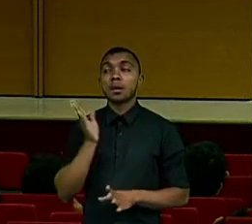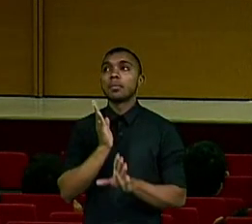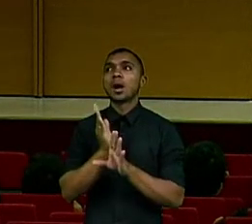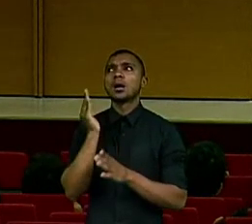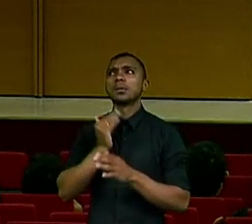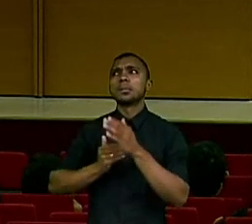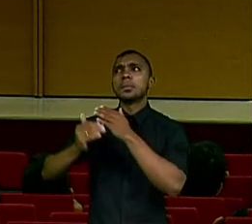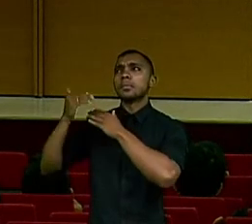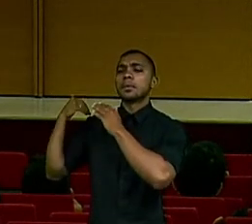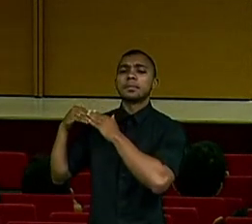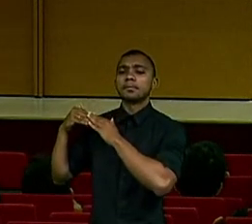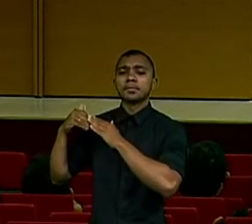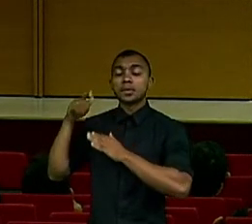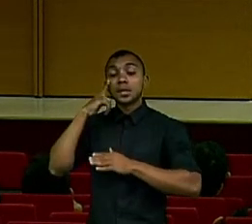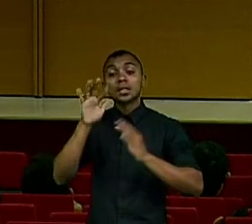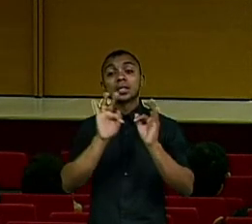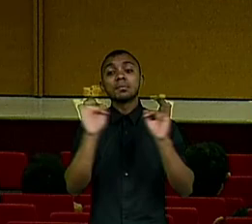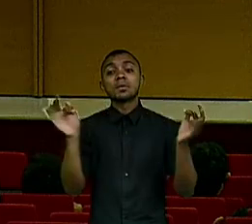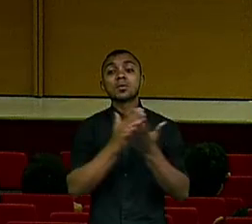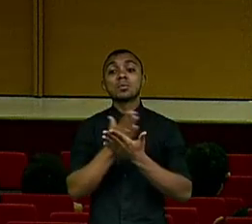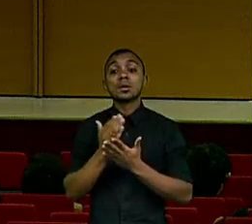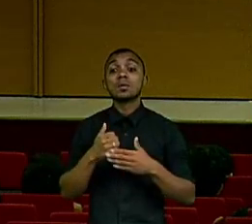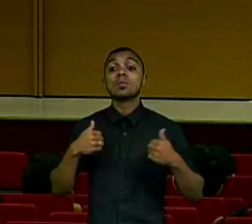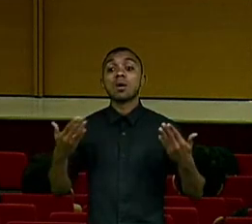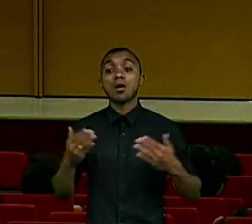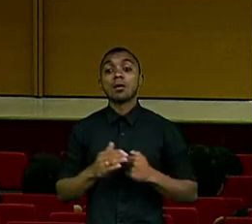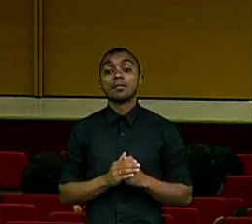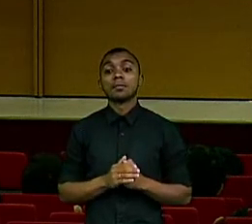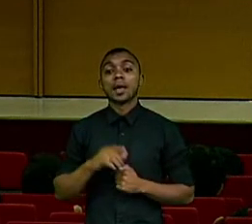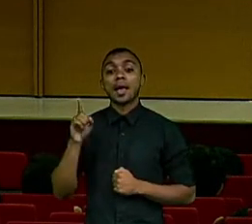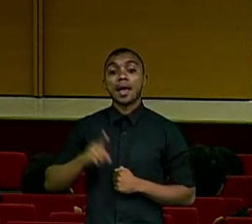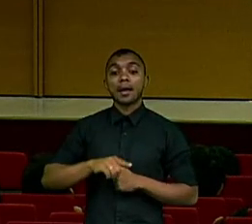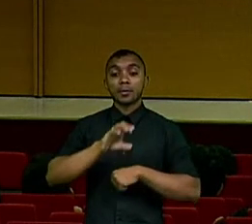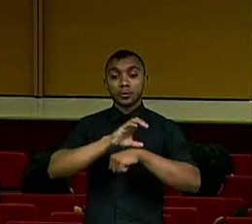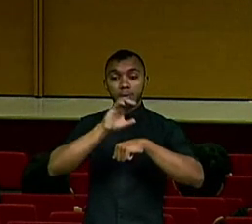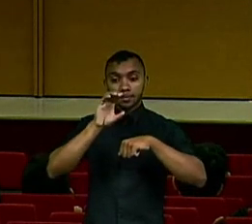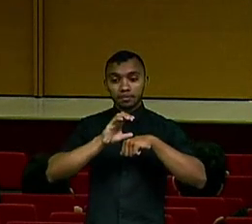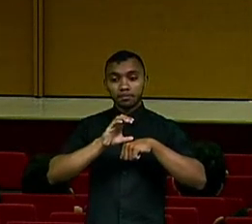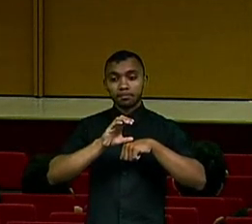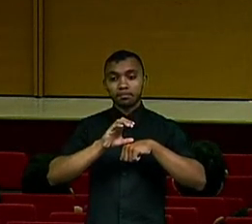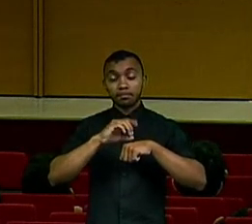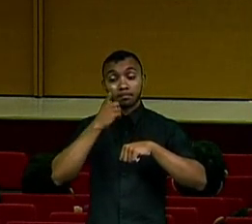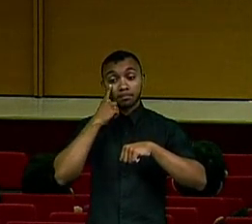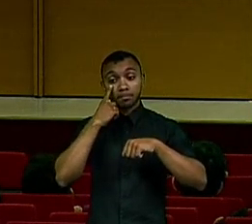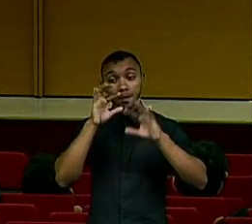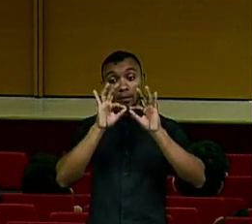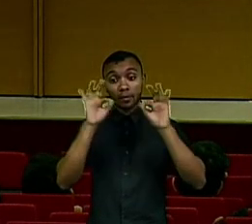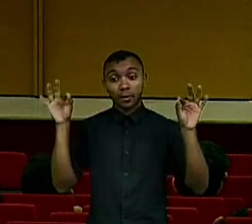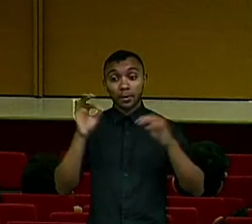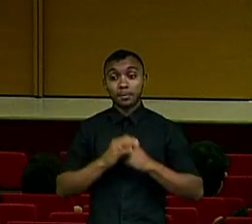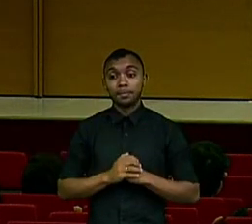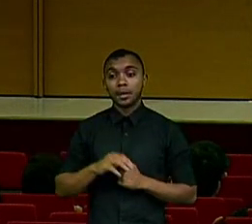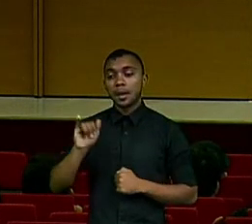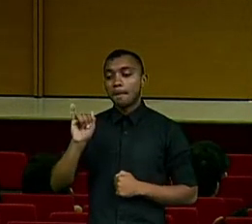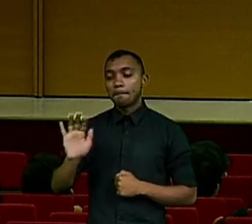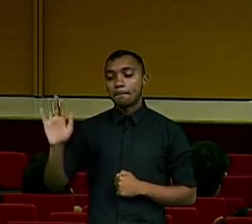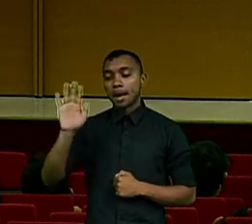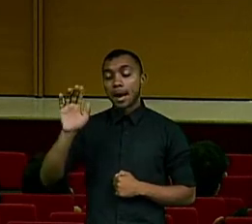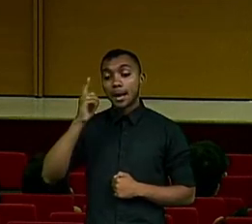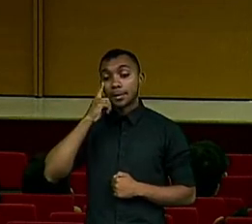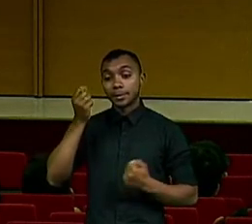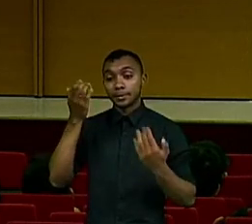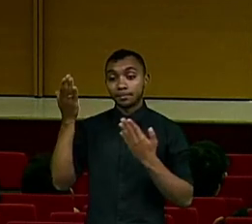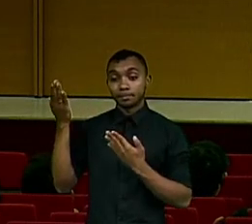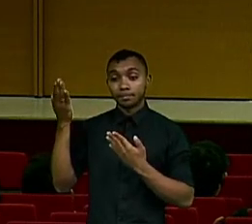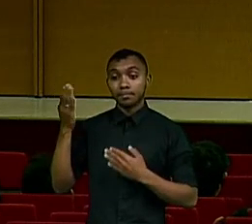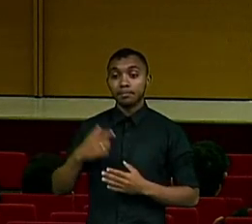de partida que foi a constituição tá ela diz o seguinte aquela imagem gente é muito emblemática